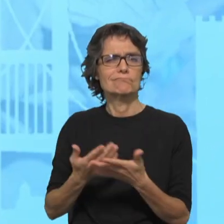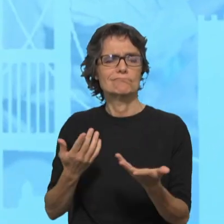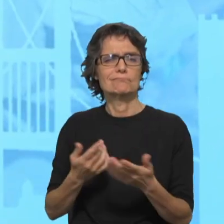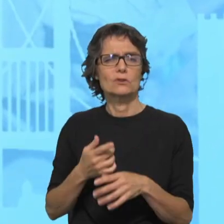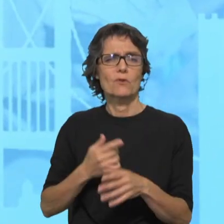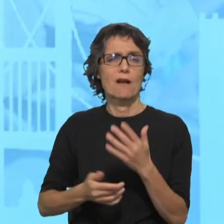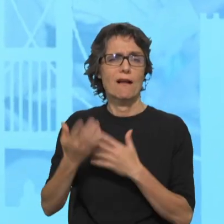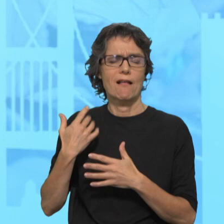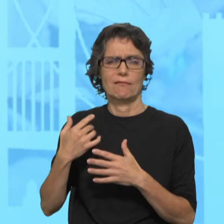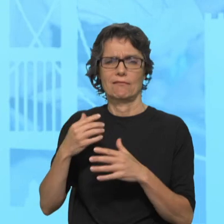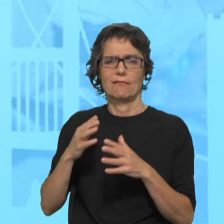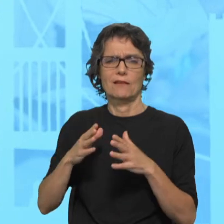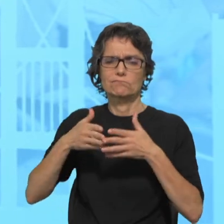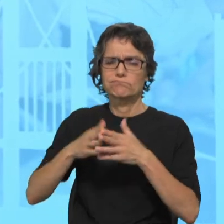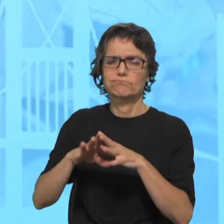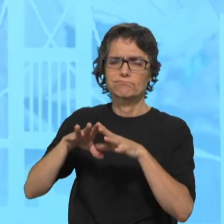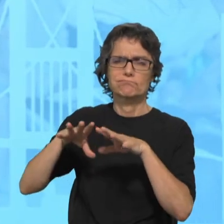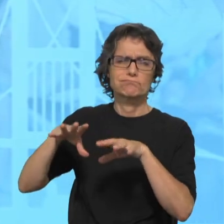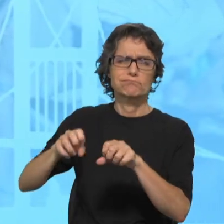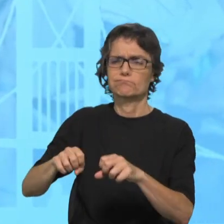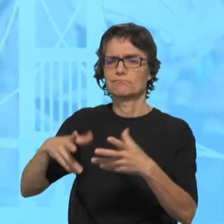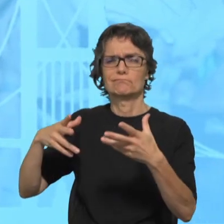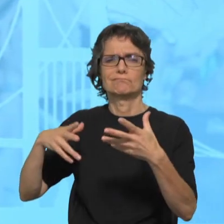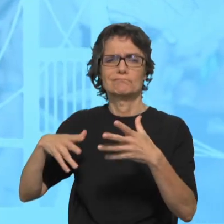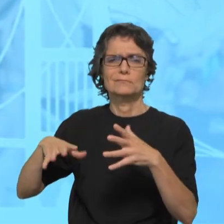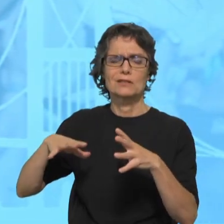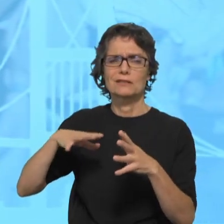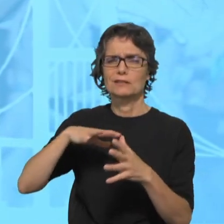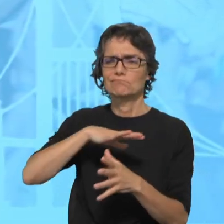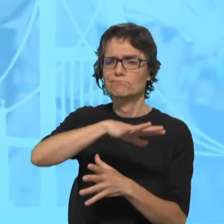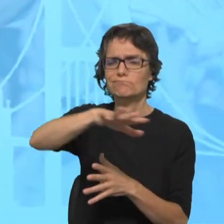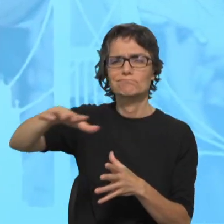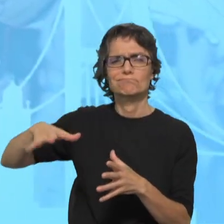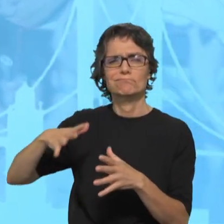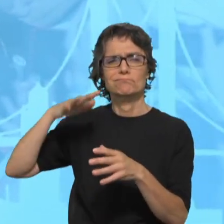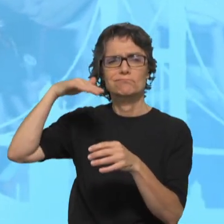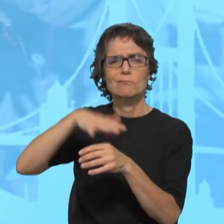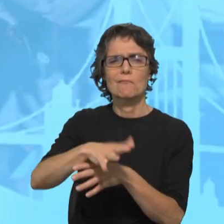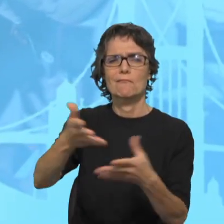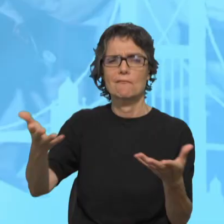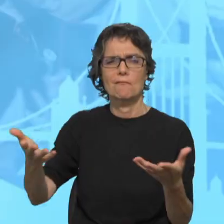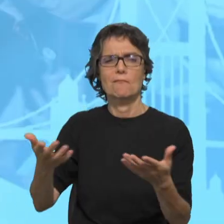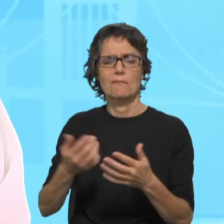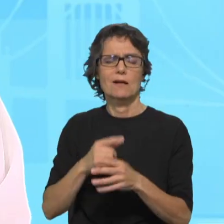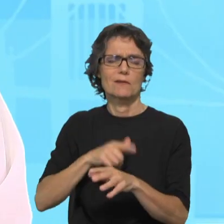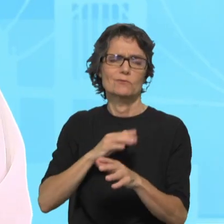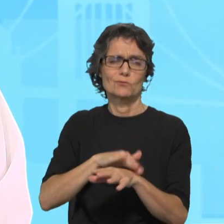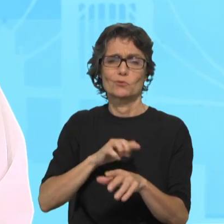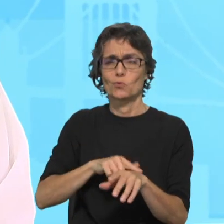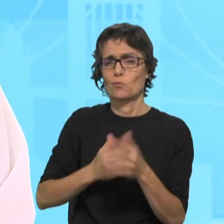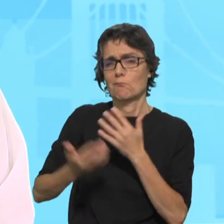dos descobrimentos, das quinas, das conquistas, das dimensões ultramarinas do nosso passado.